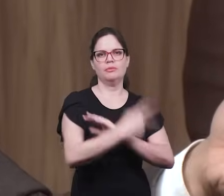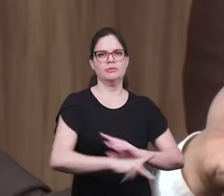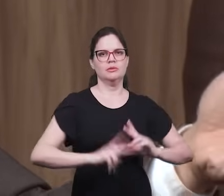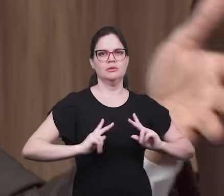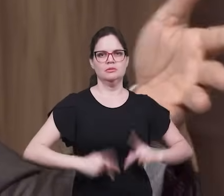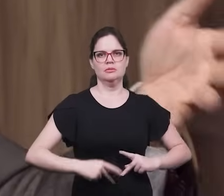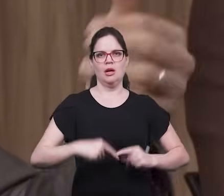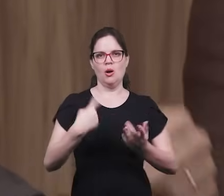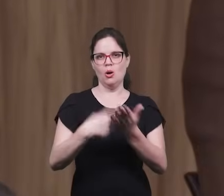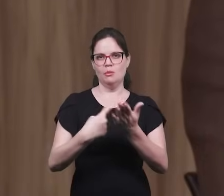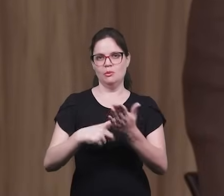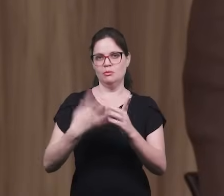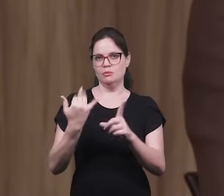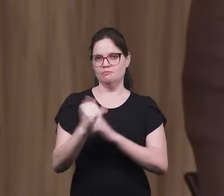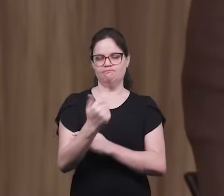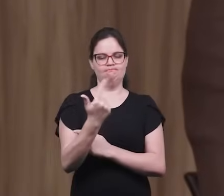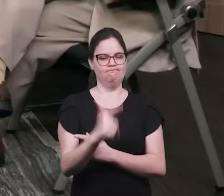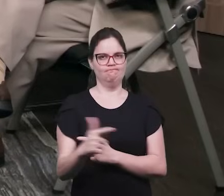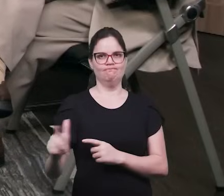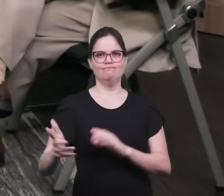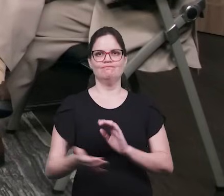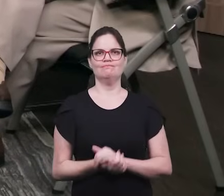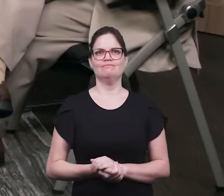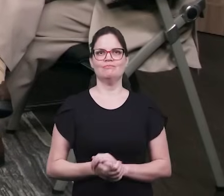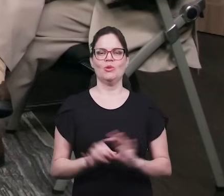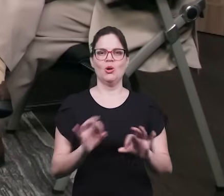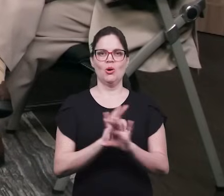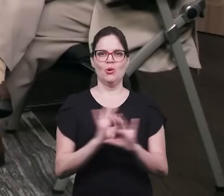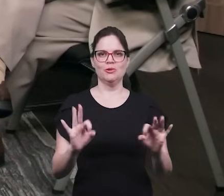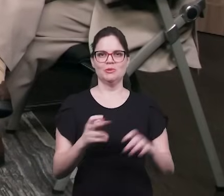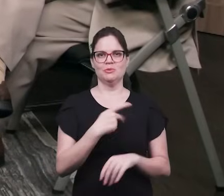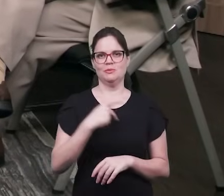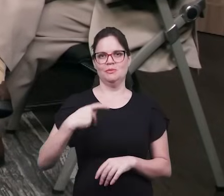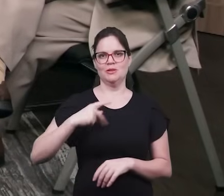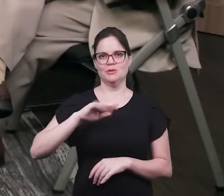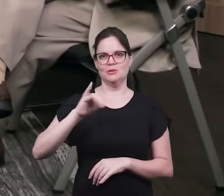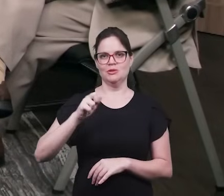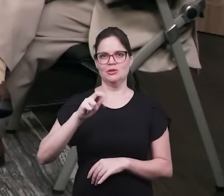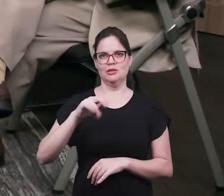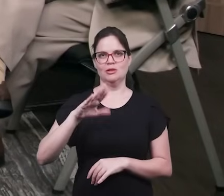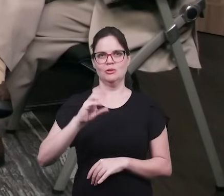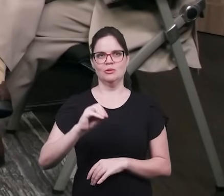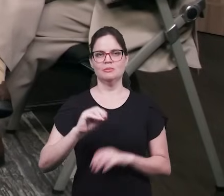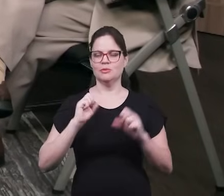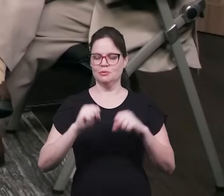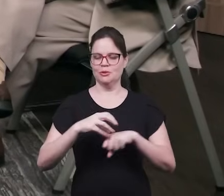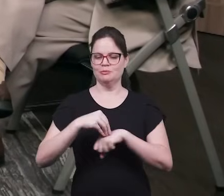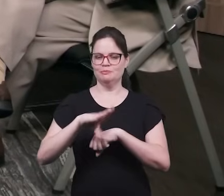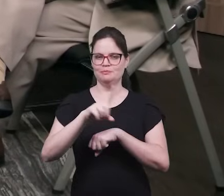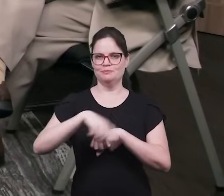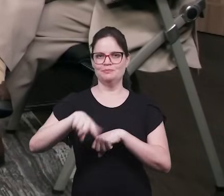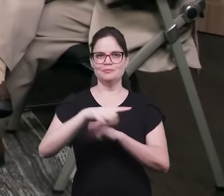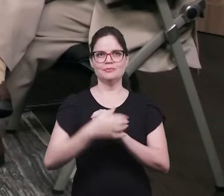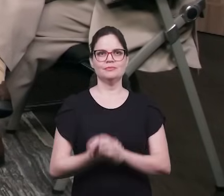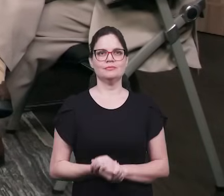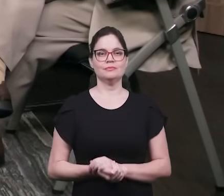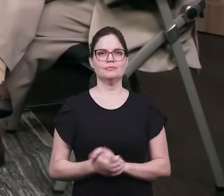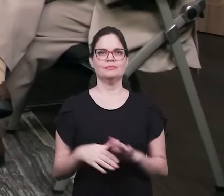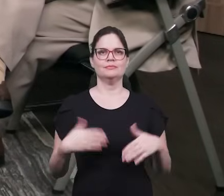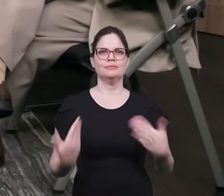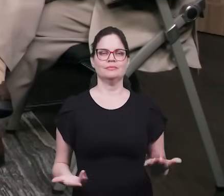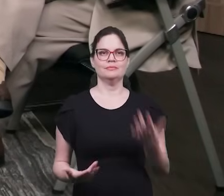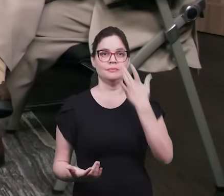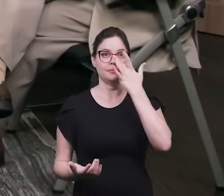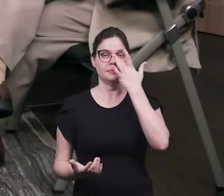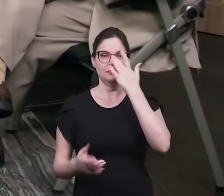profético, com aquilo que vem da eternidade. Muito bem. Por fim, Pastor Jerônimo, pode dar uma palavra para quem está nos assistindo?